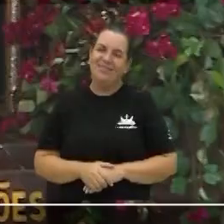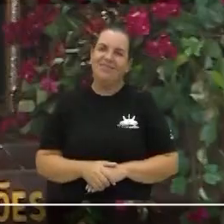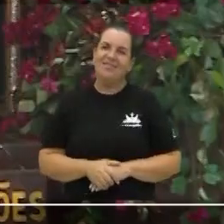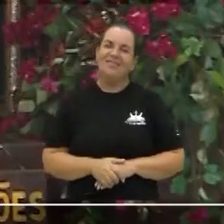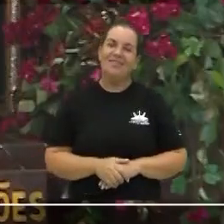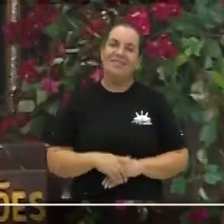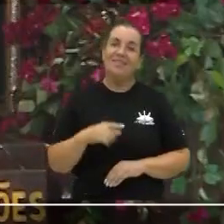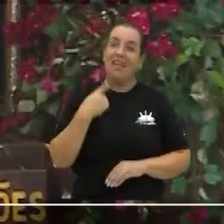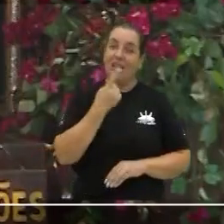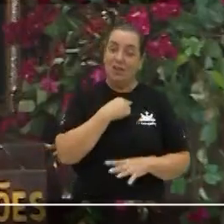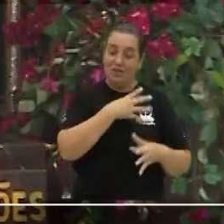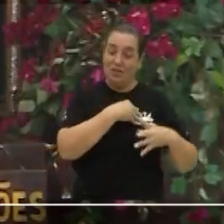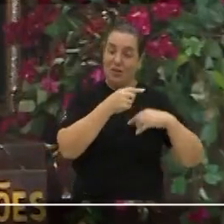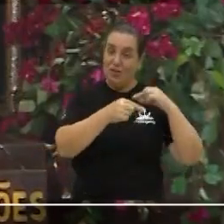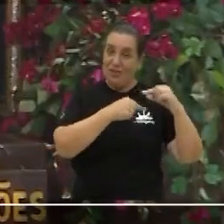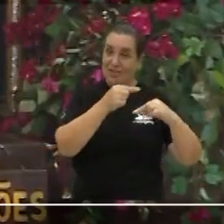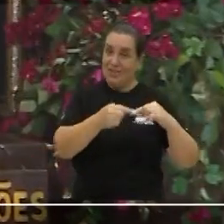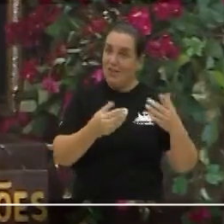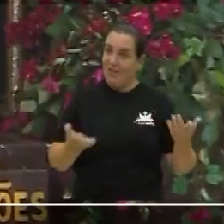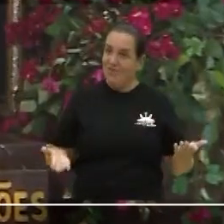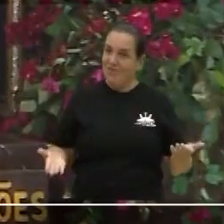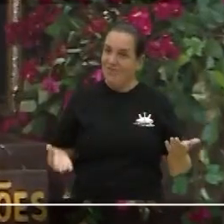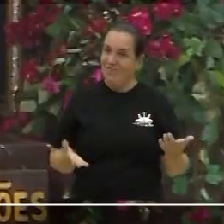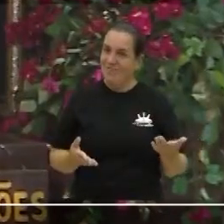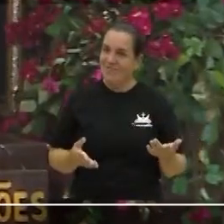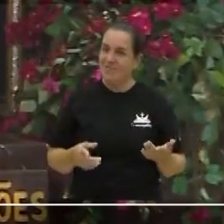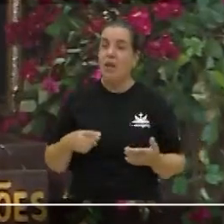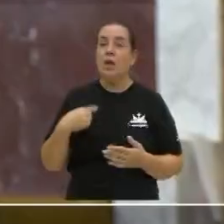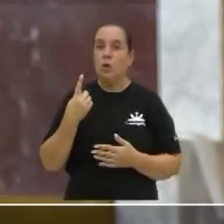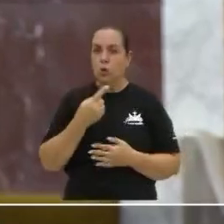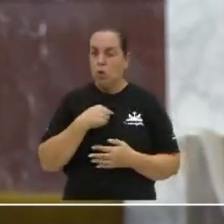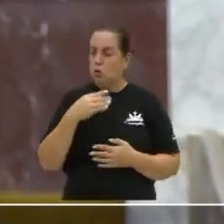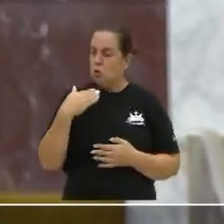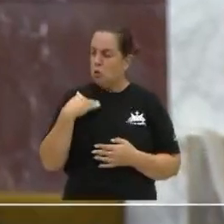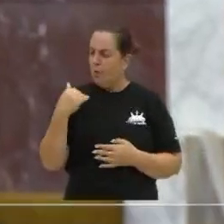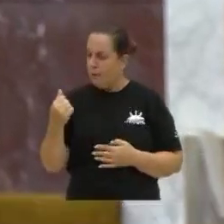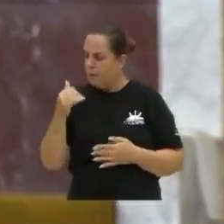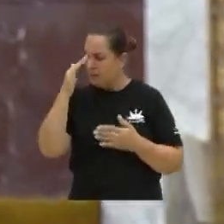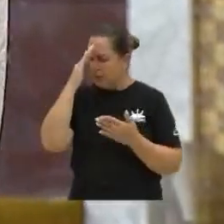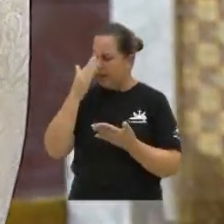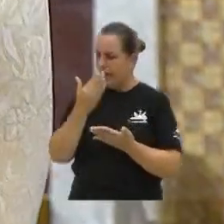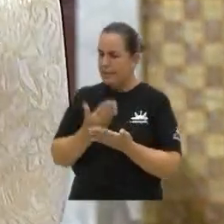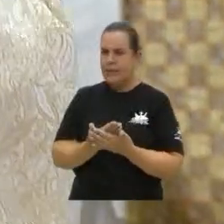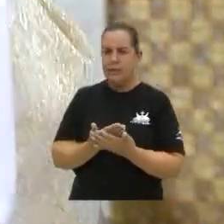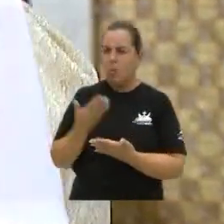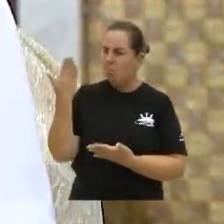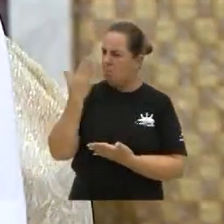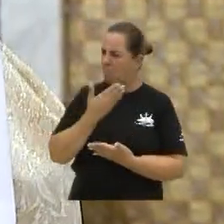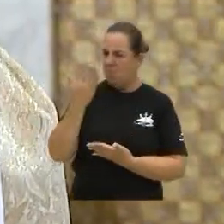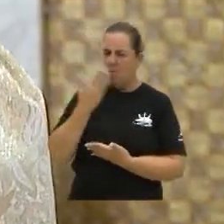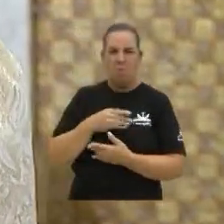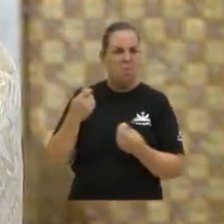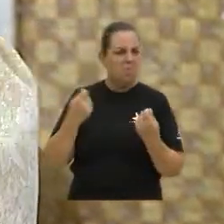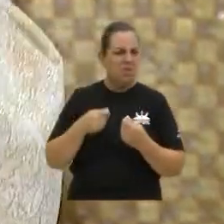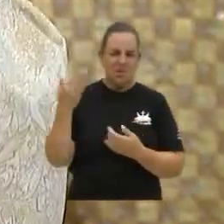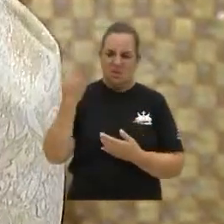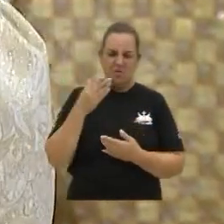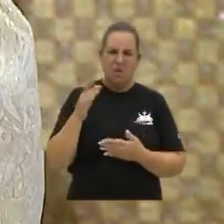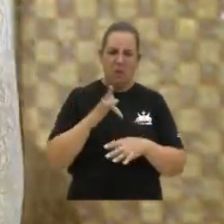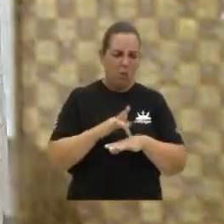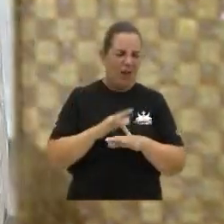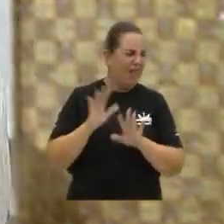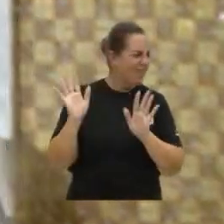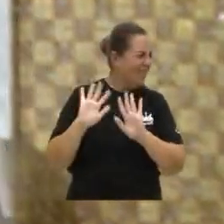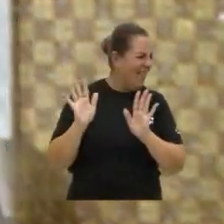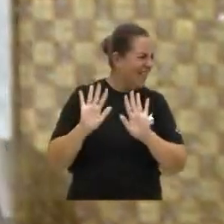É a nossa geração, que nós somos chamados a crer sem o vê-lo, sem poder tocar e